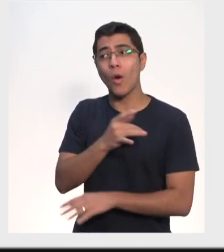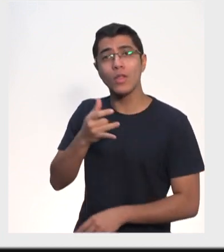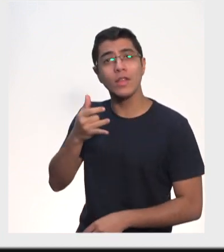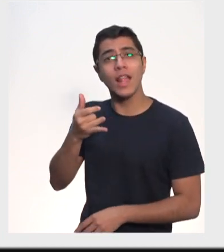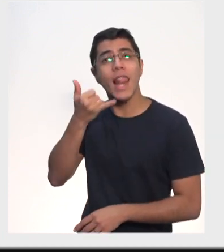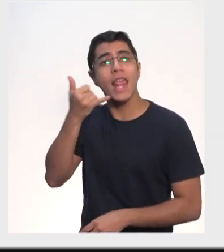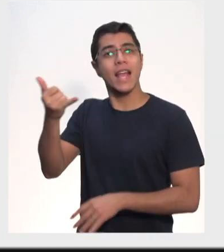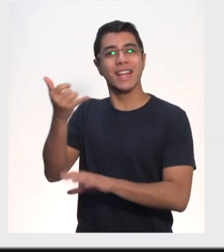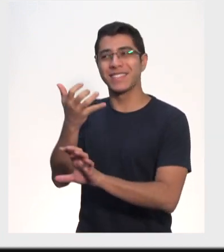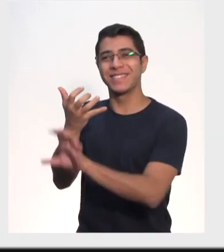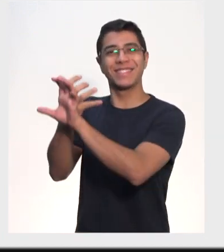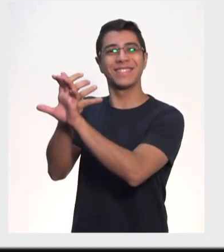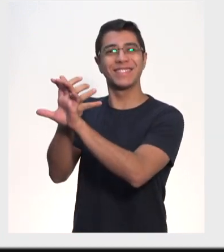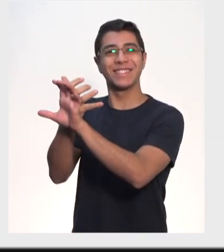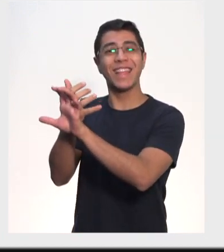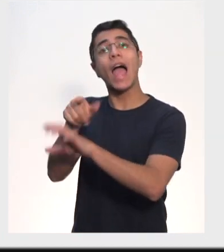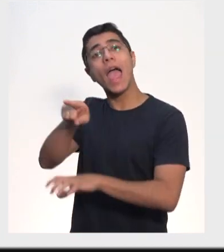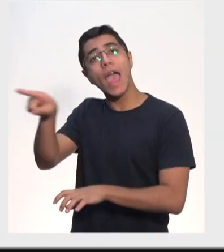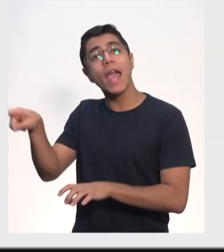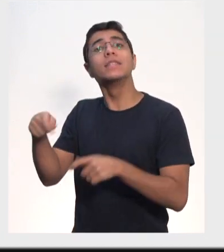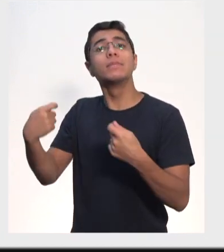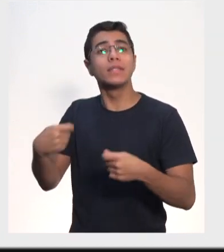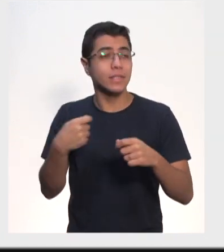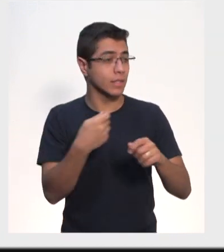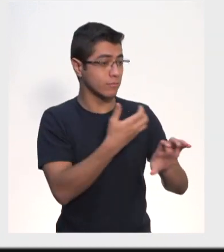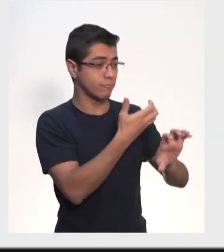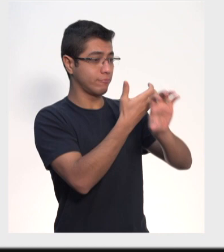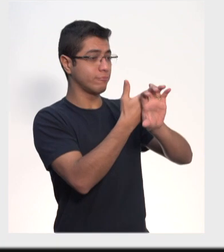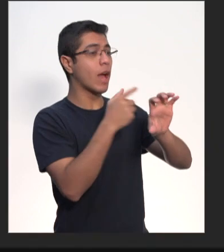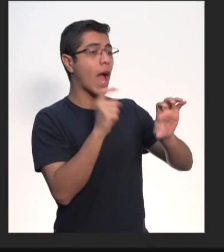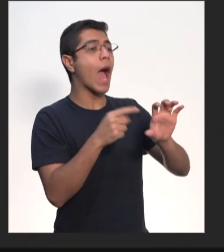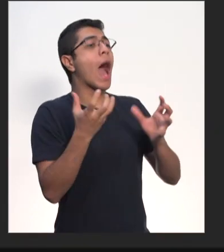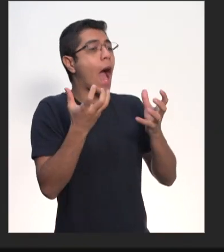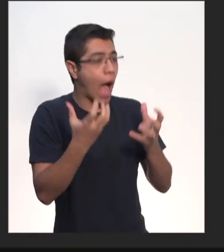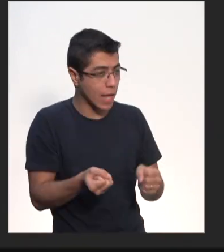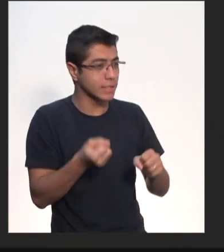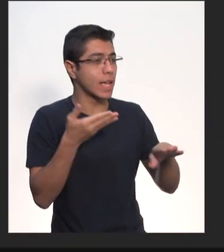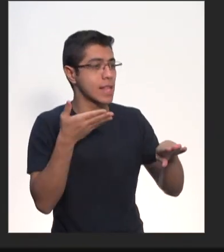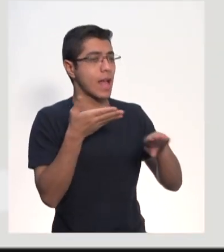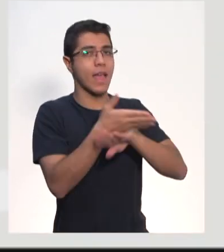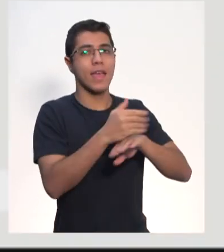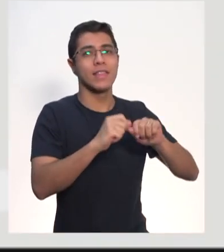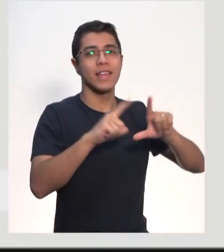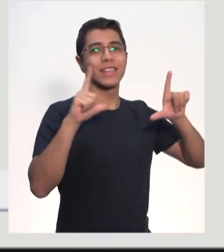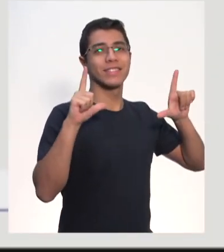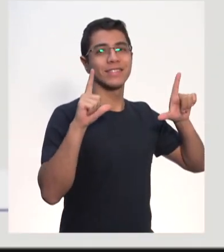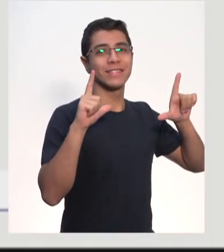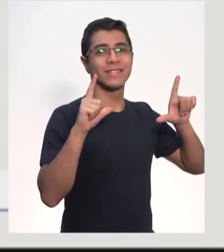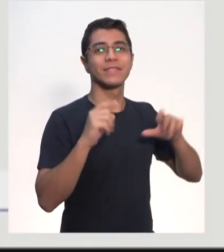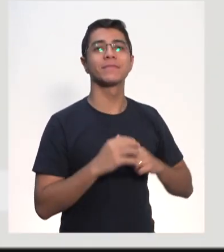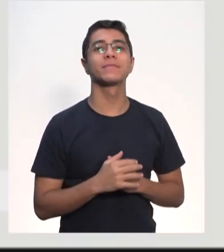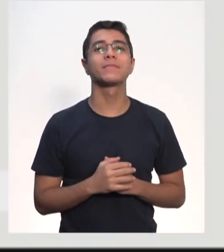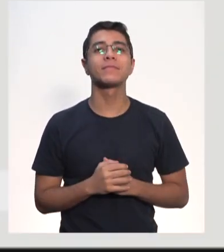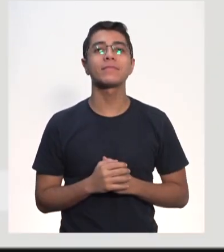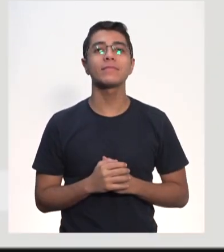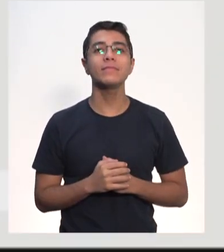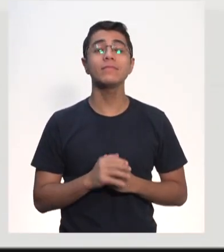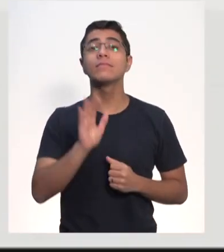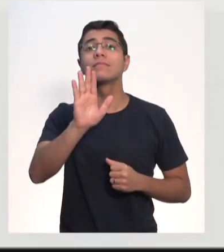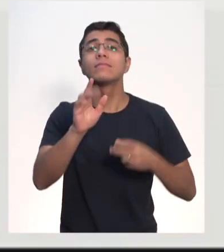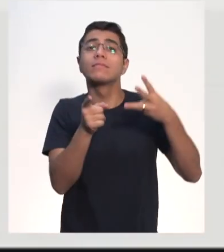somente eles aceitarem e entrar aqui na videochamada. Um outro formato é